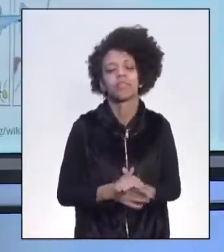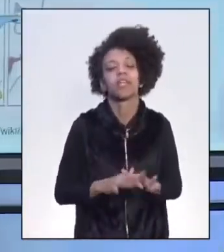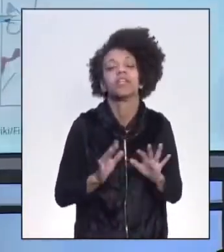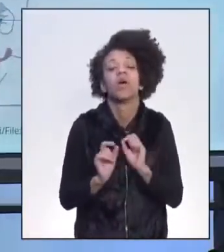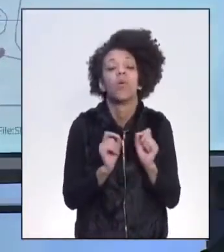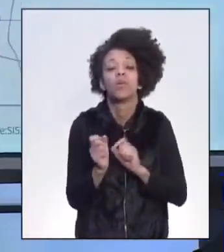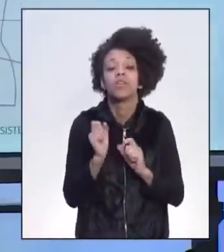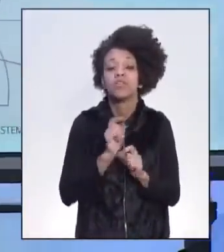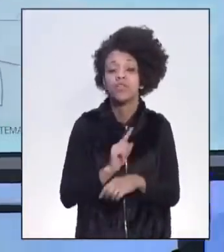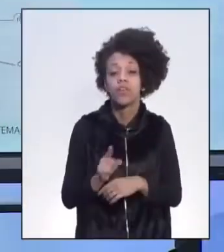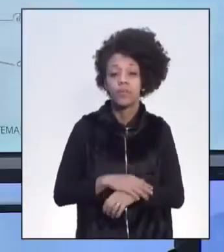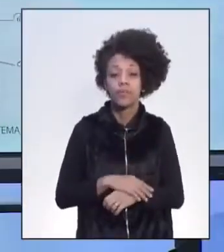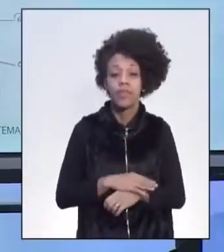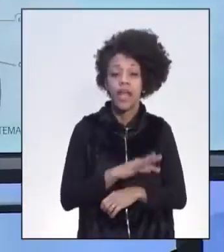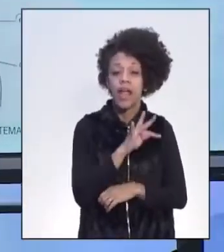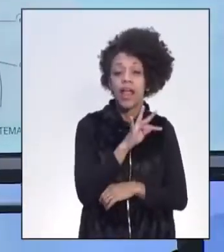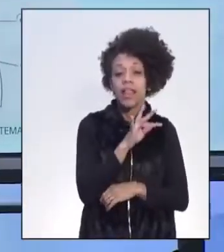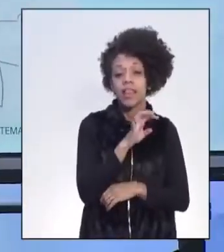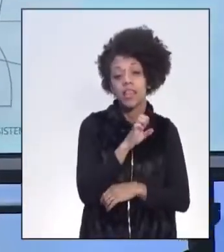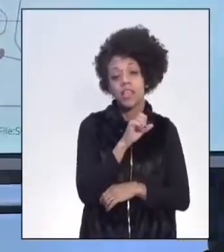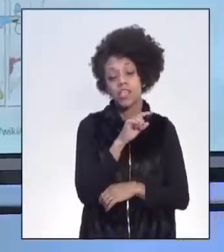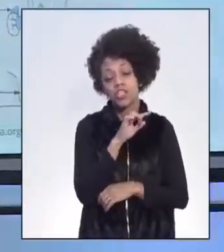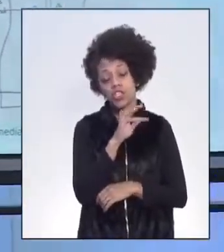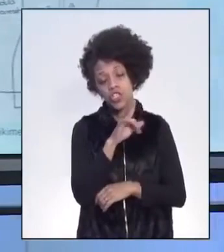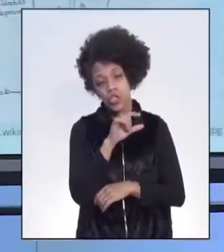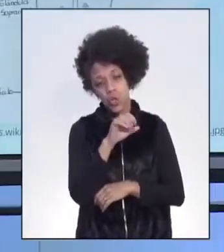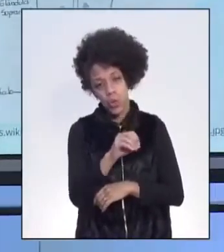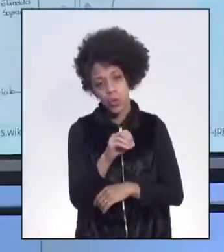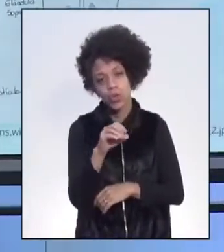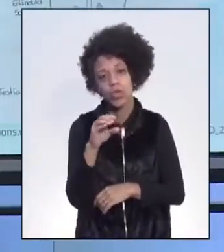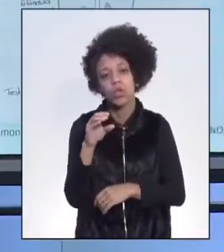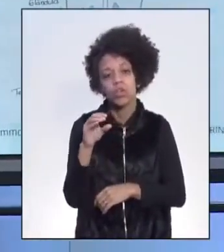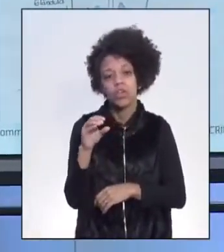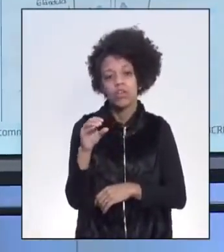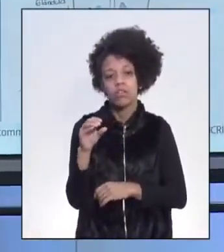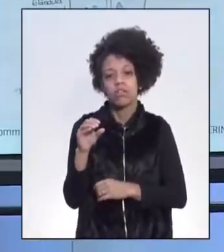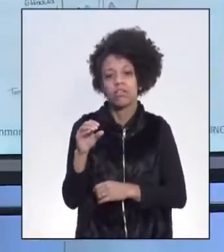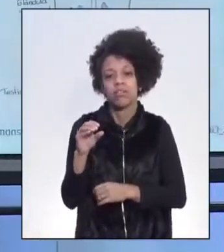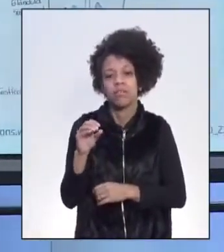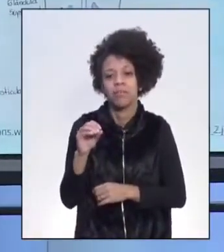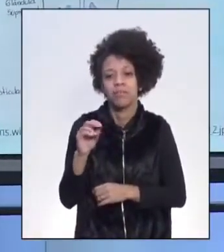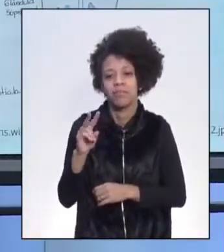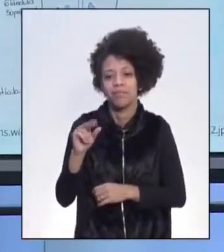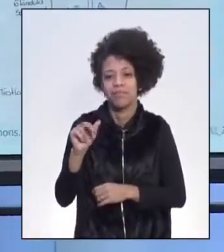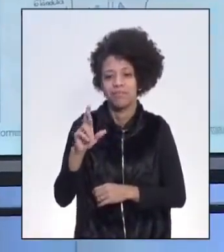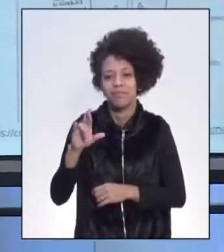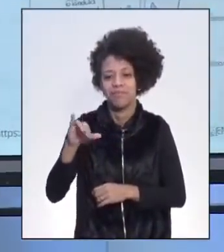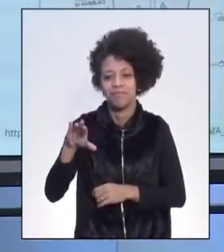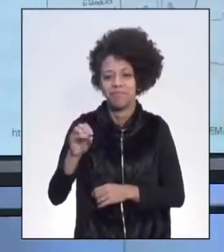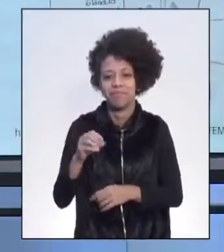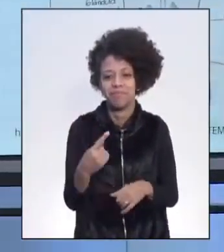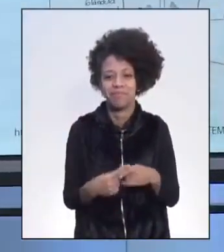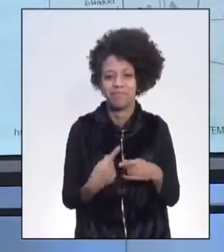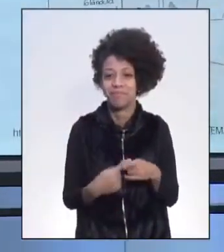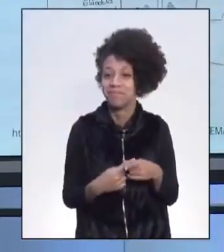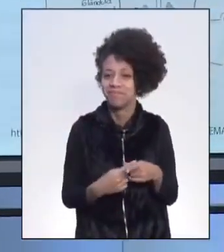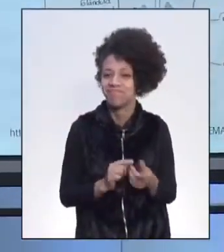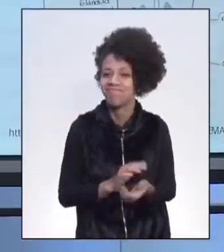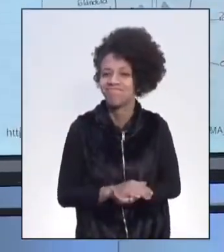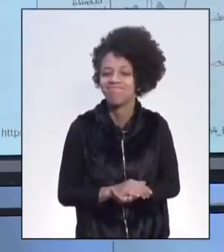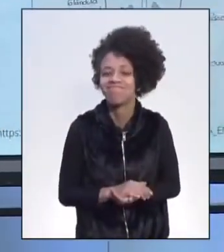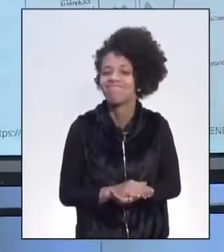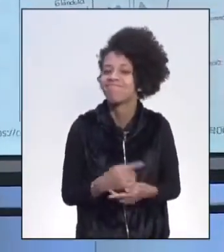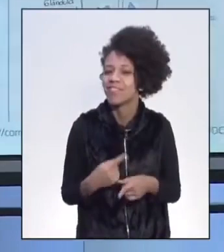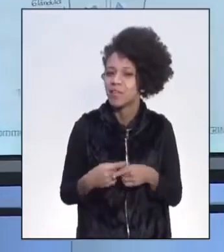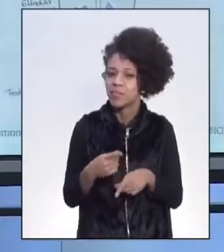aqui? Testículo e óvulo. Tá? E ovário, perdão, testículo e ovário. Por quê que a gente não falou? Porque a gente estava